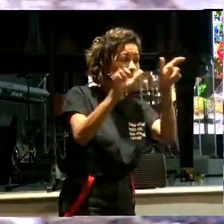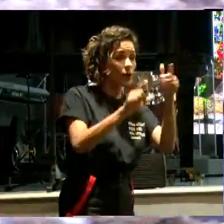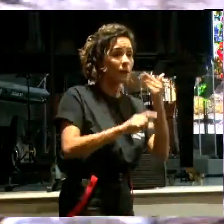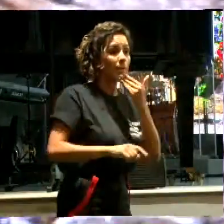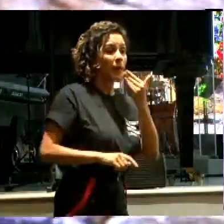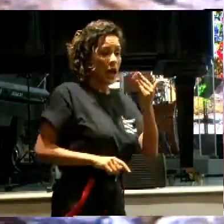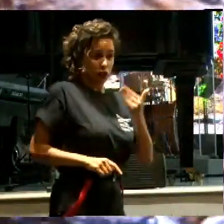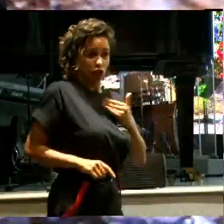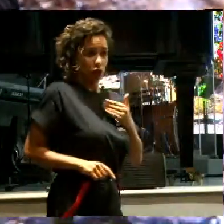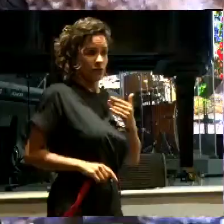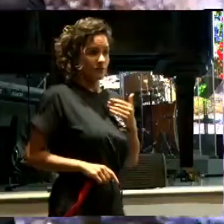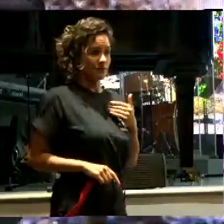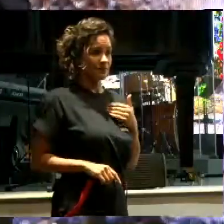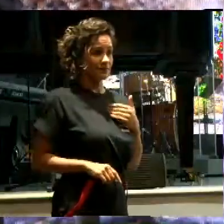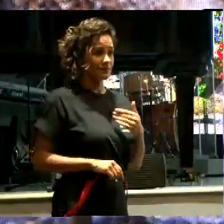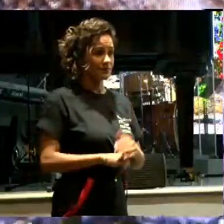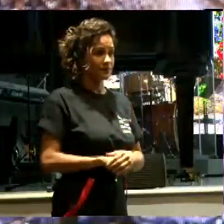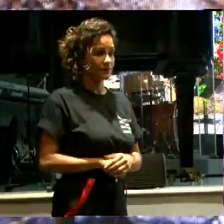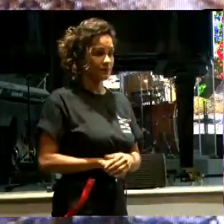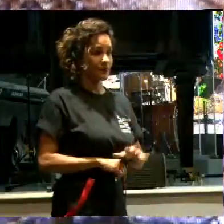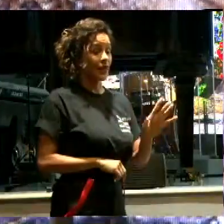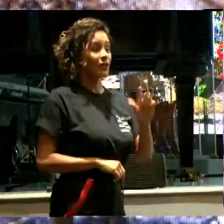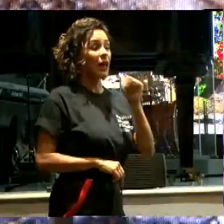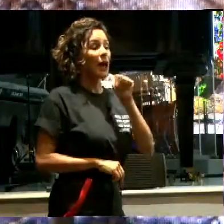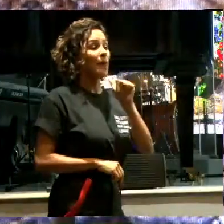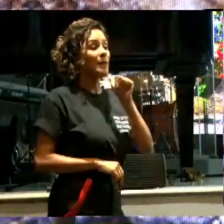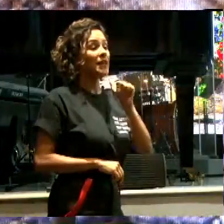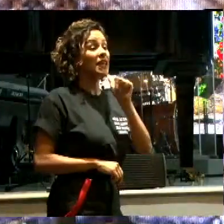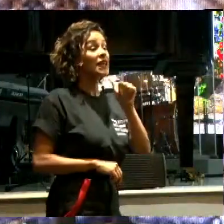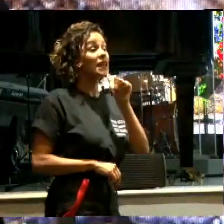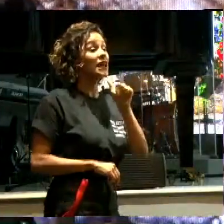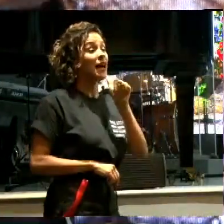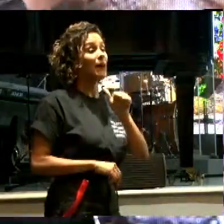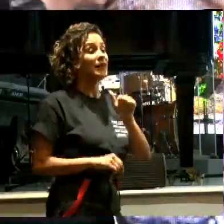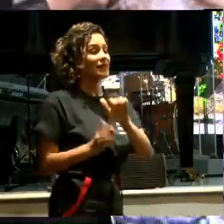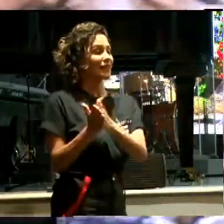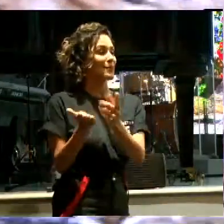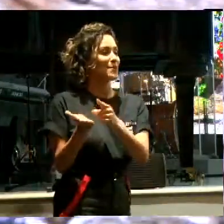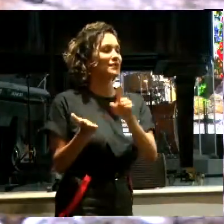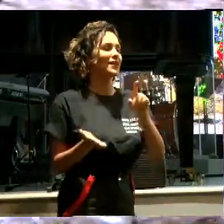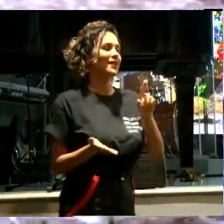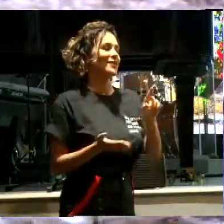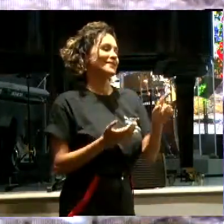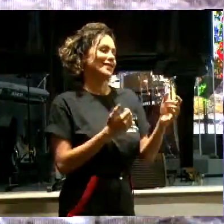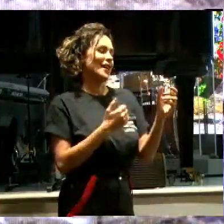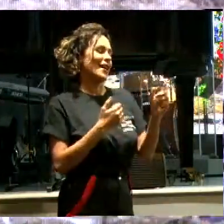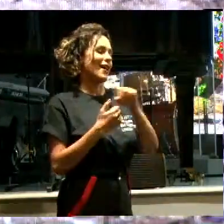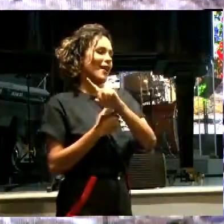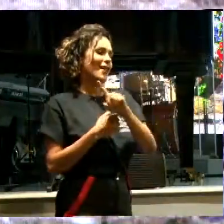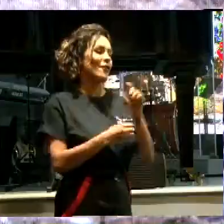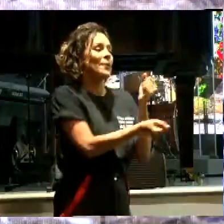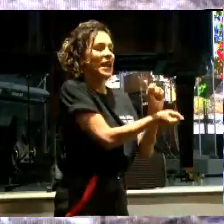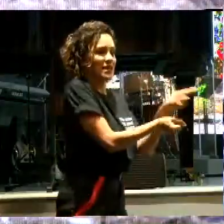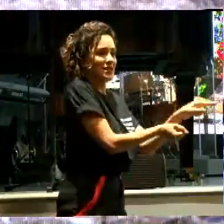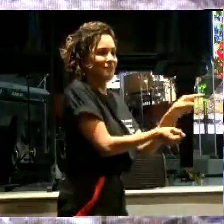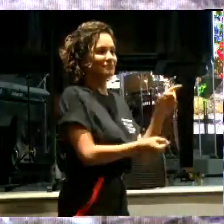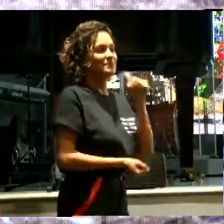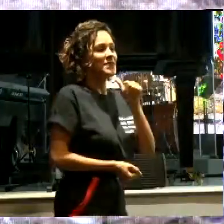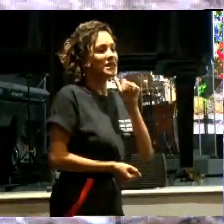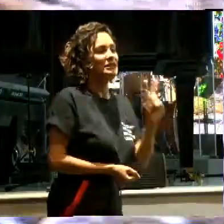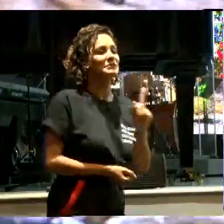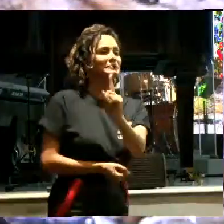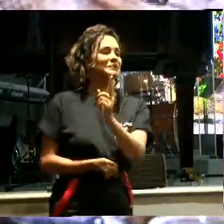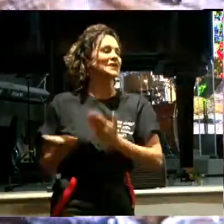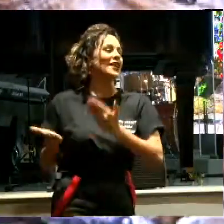fazer algo e a gente dá o nosso melhor, é onde Deus mais opera. Às vezes você está no